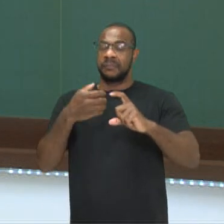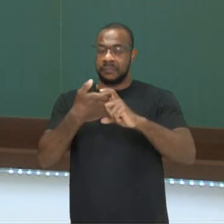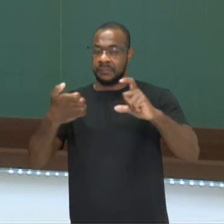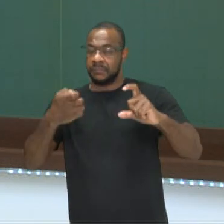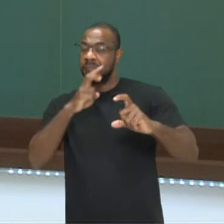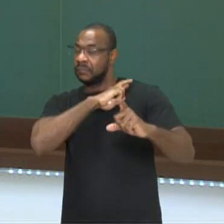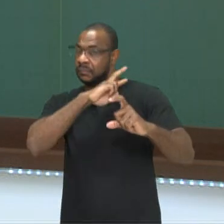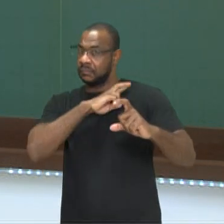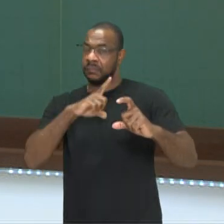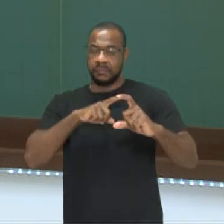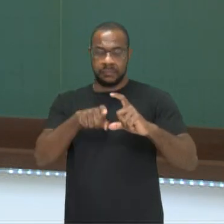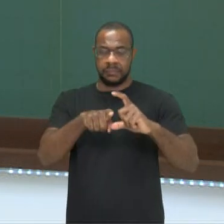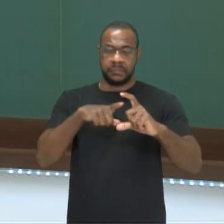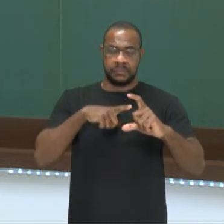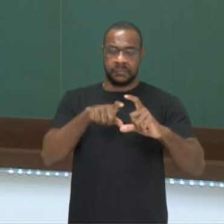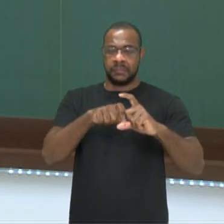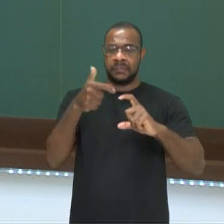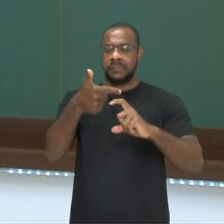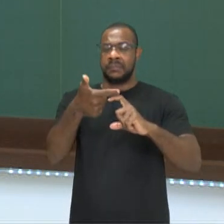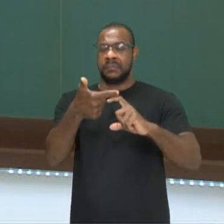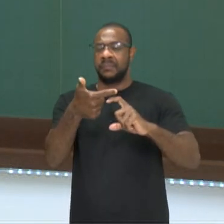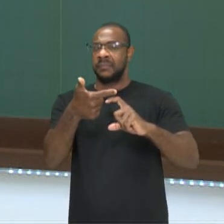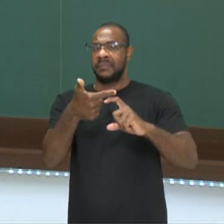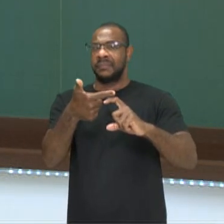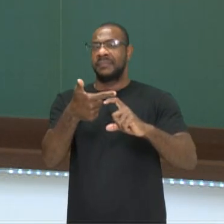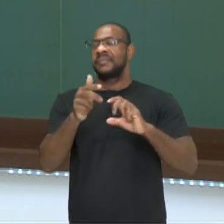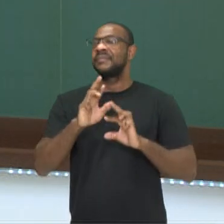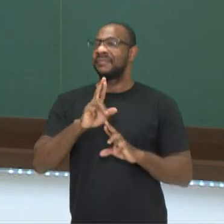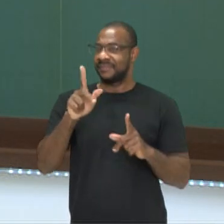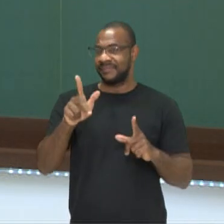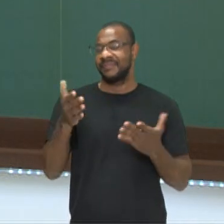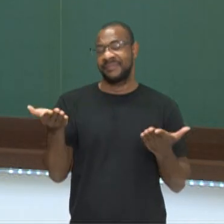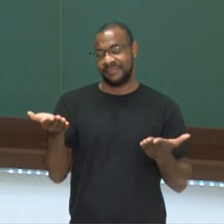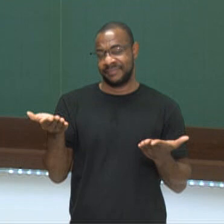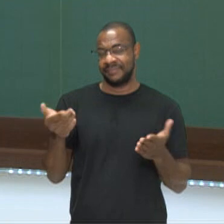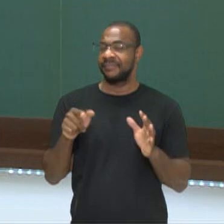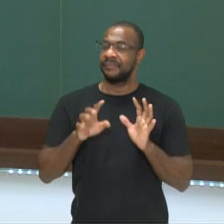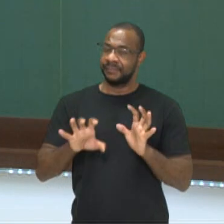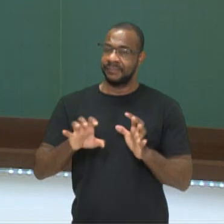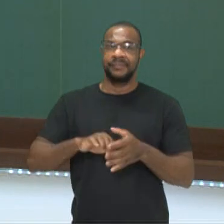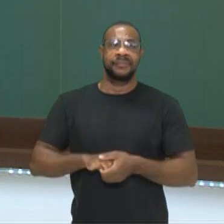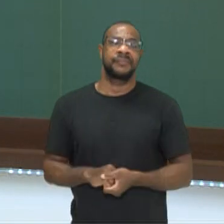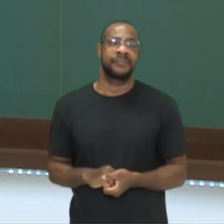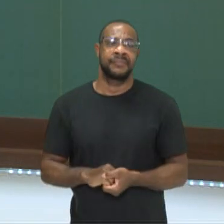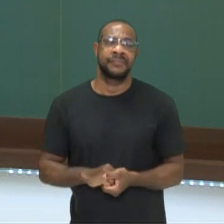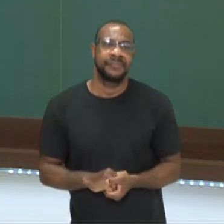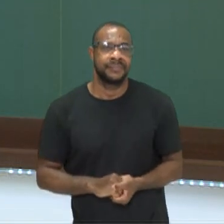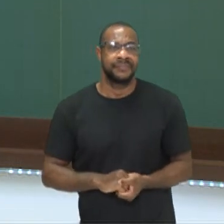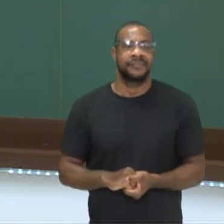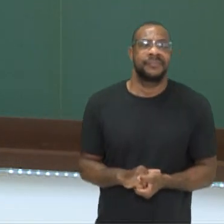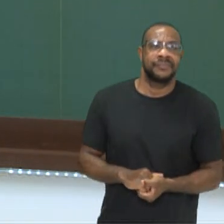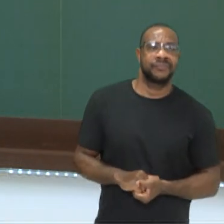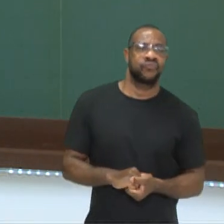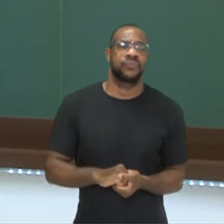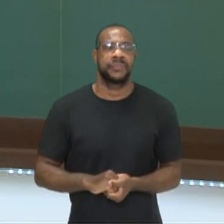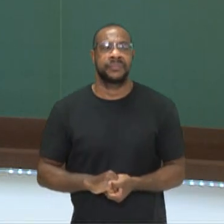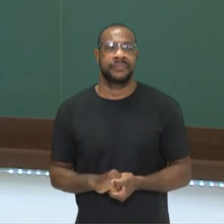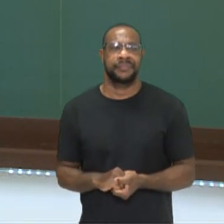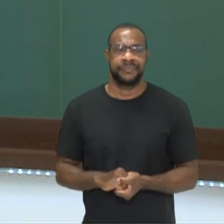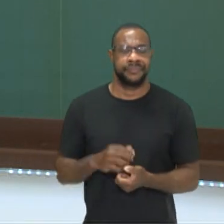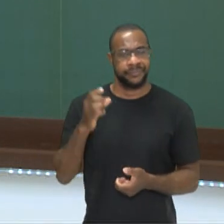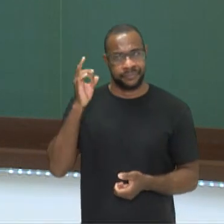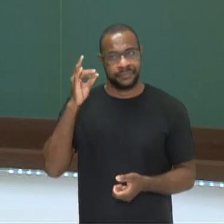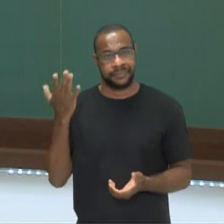expoente 2. Essa é a diferença da equação do primeiro para o segundo grau. Essa, ok? Fácil também,